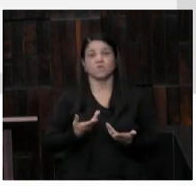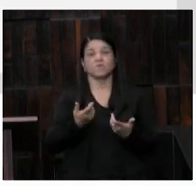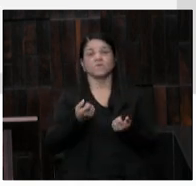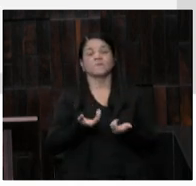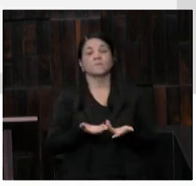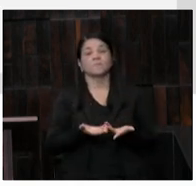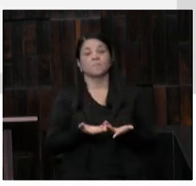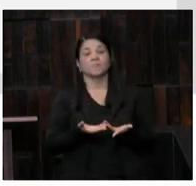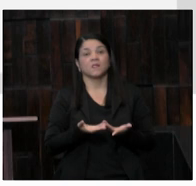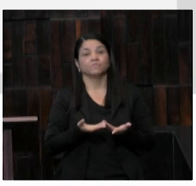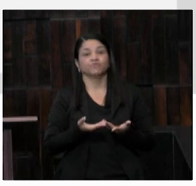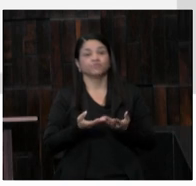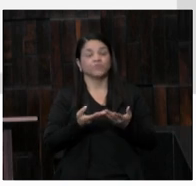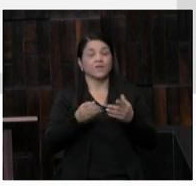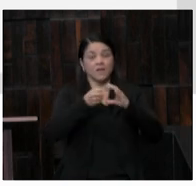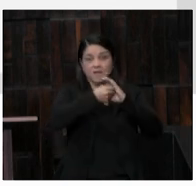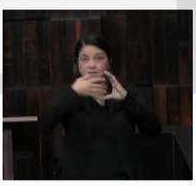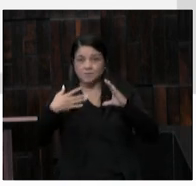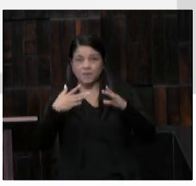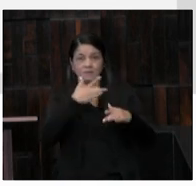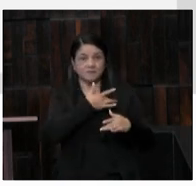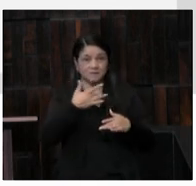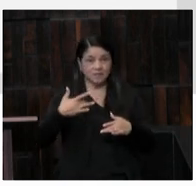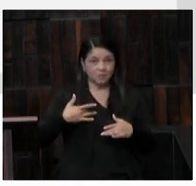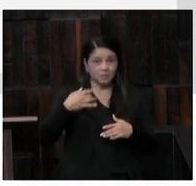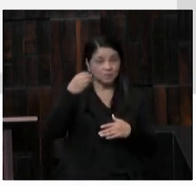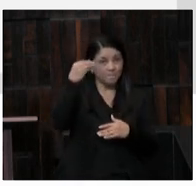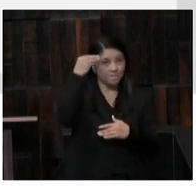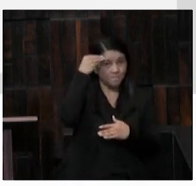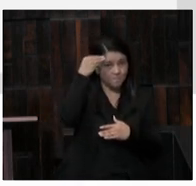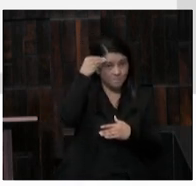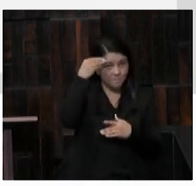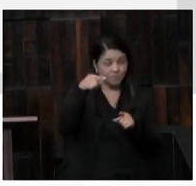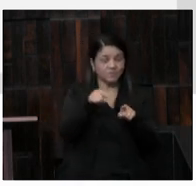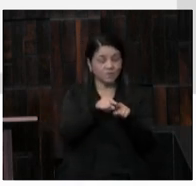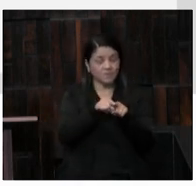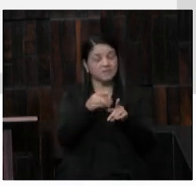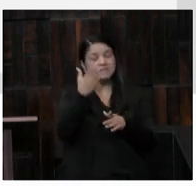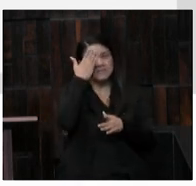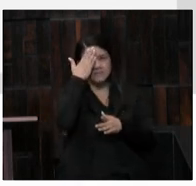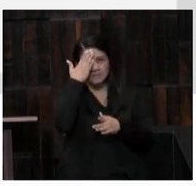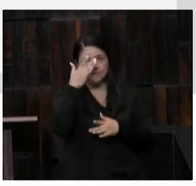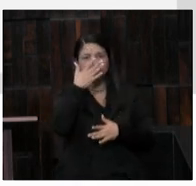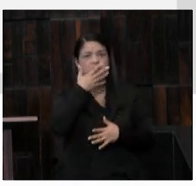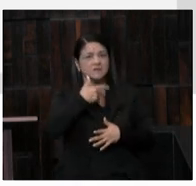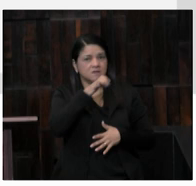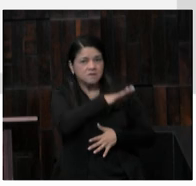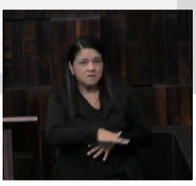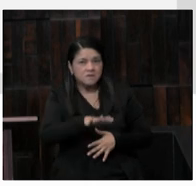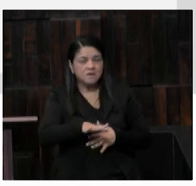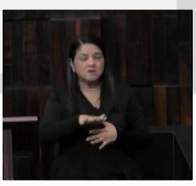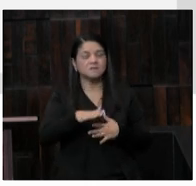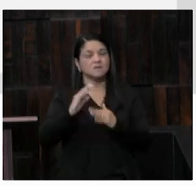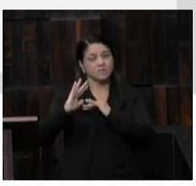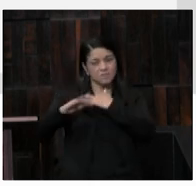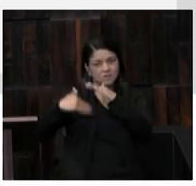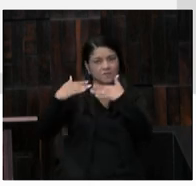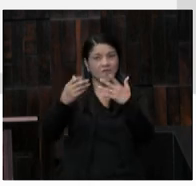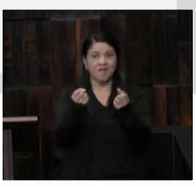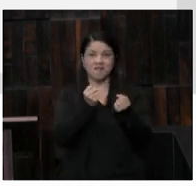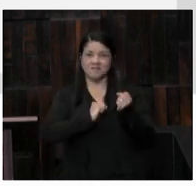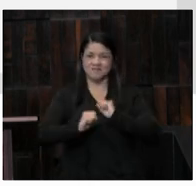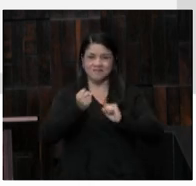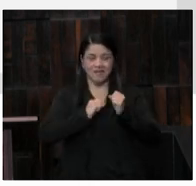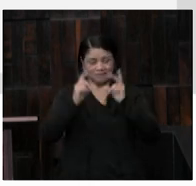favor. Aspectos relacionados à saúde mental, a gente sabe que essas crianças elas têm muita tendência a desenvolver